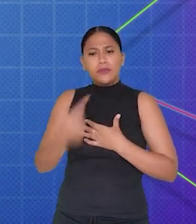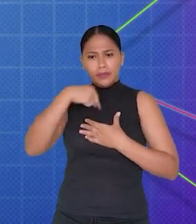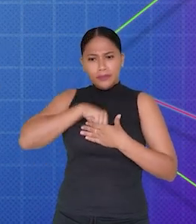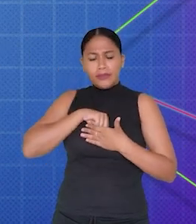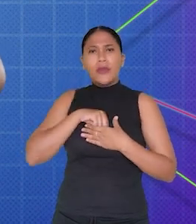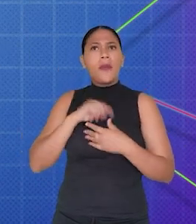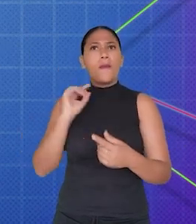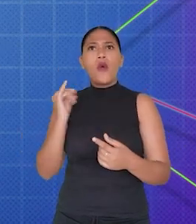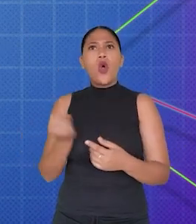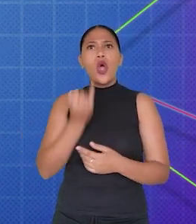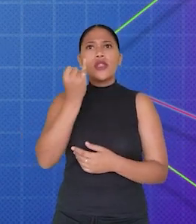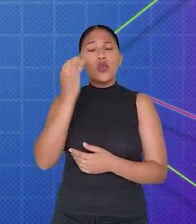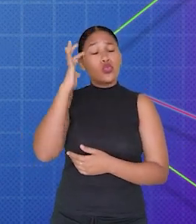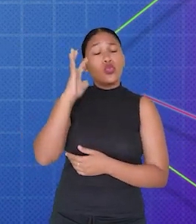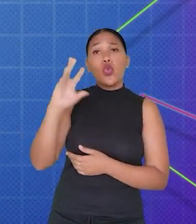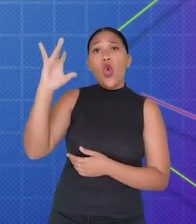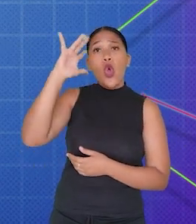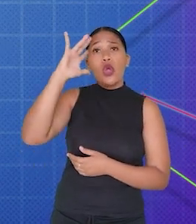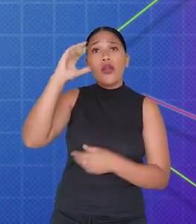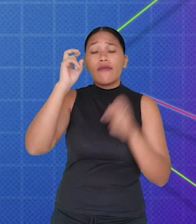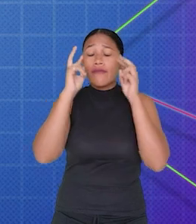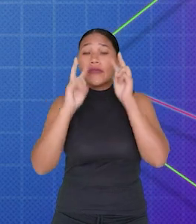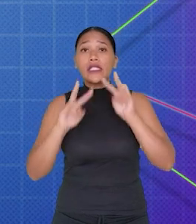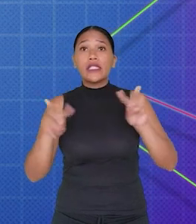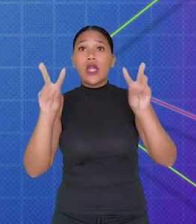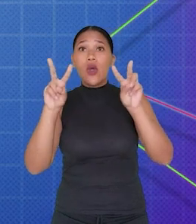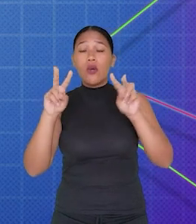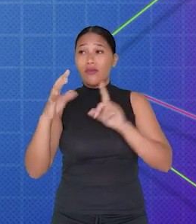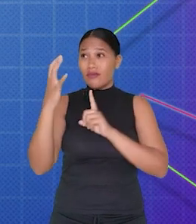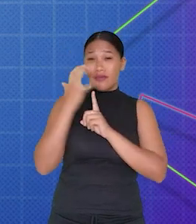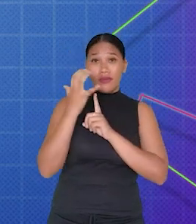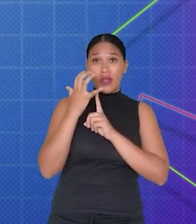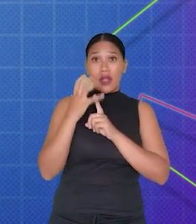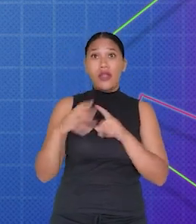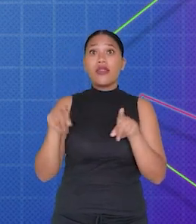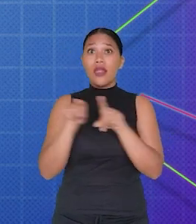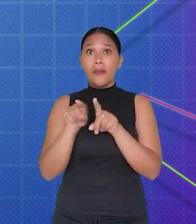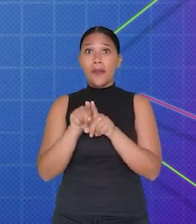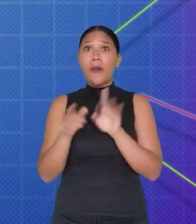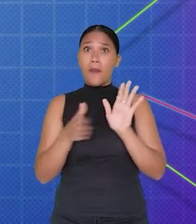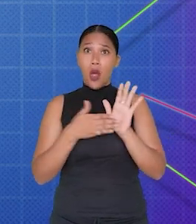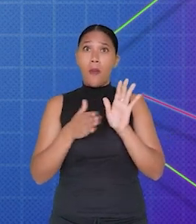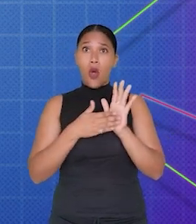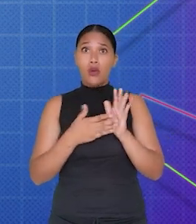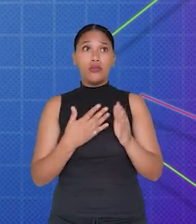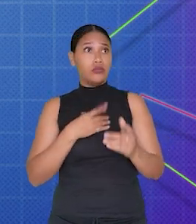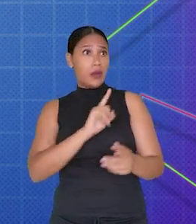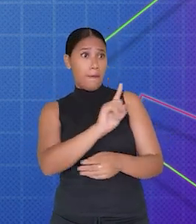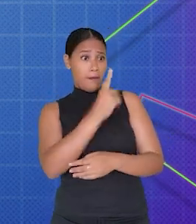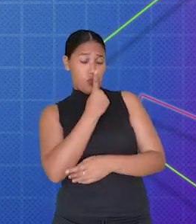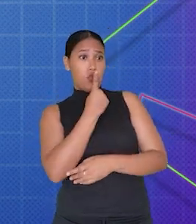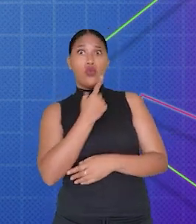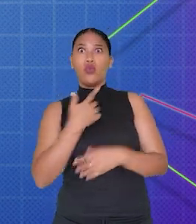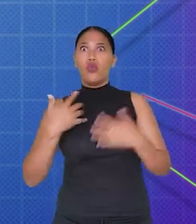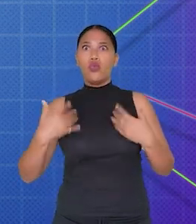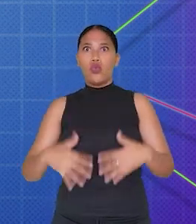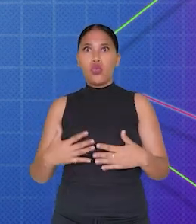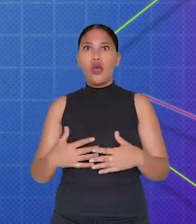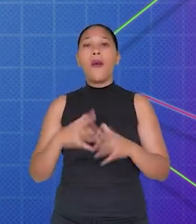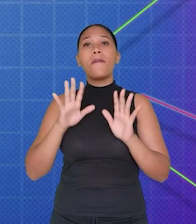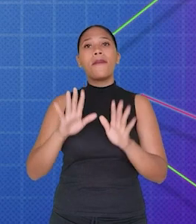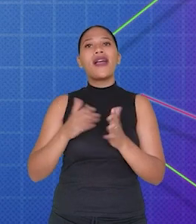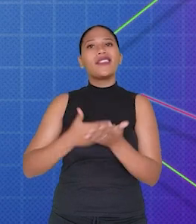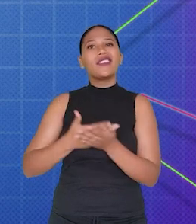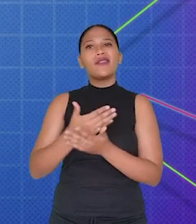missão importante, seja através de um sonho, uma visão, uma ameaça ou até mesmo uma grande proposta. No entanto, o